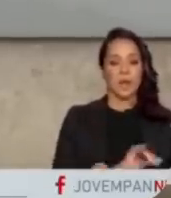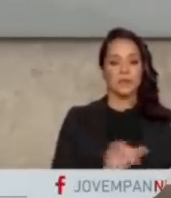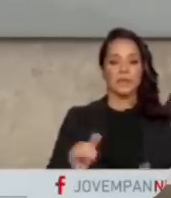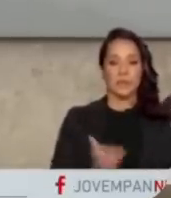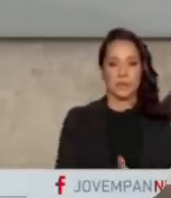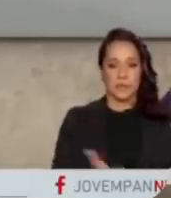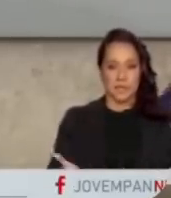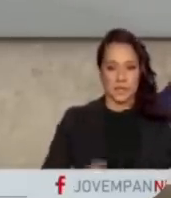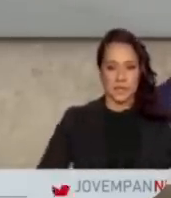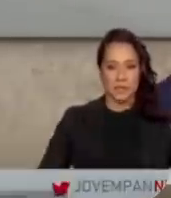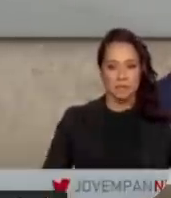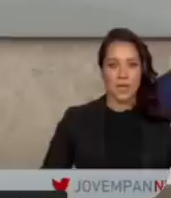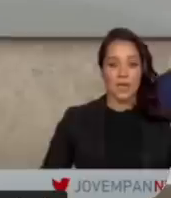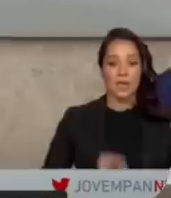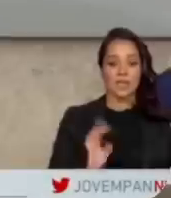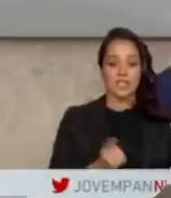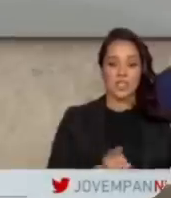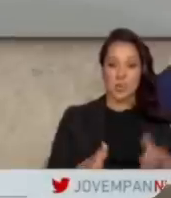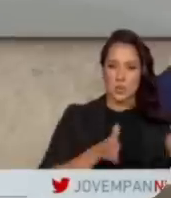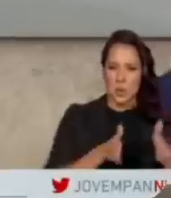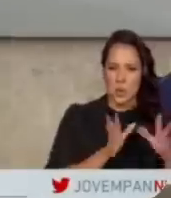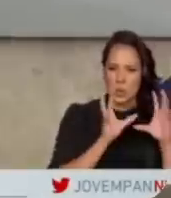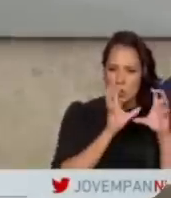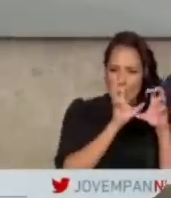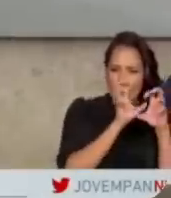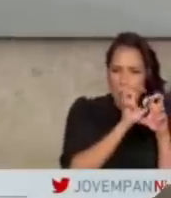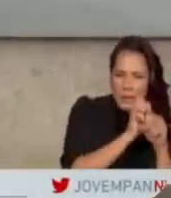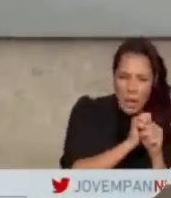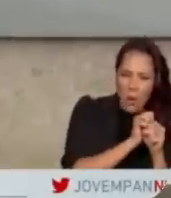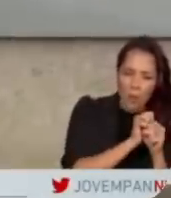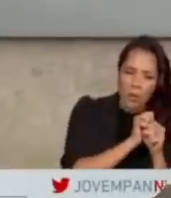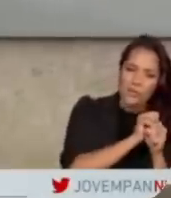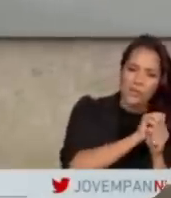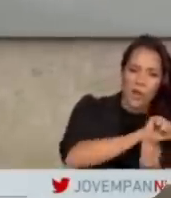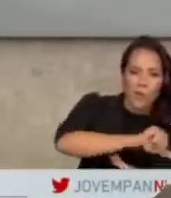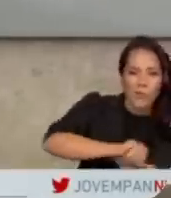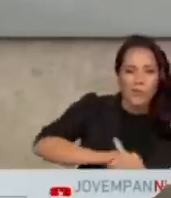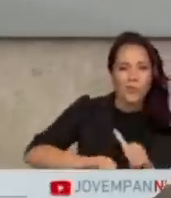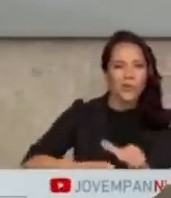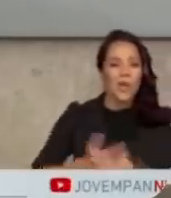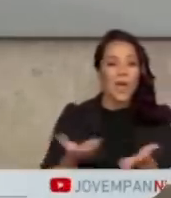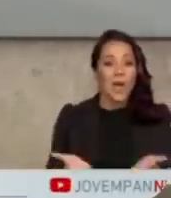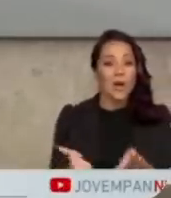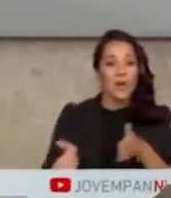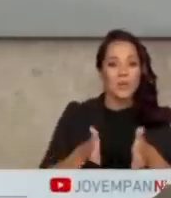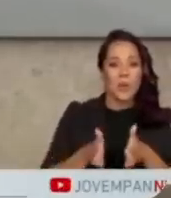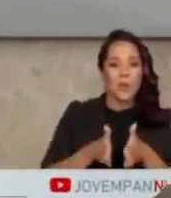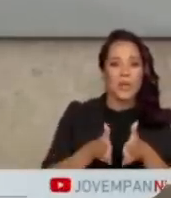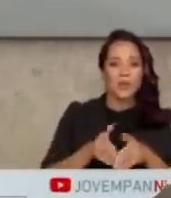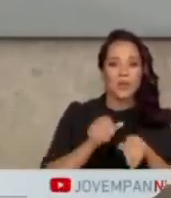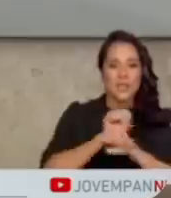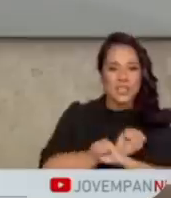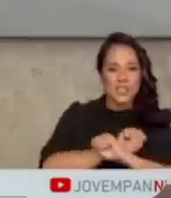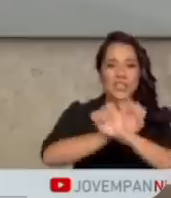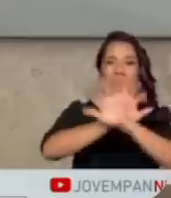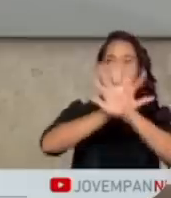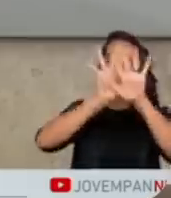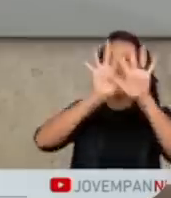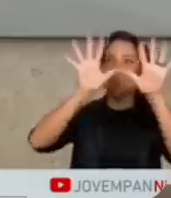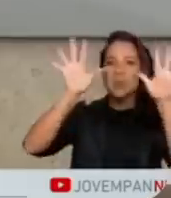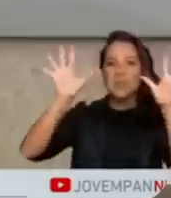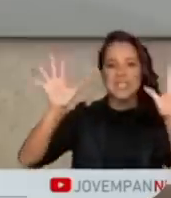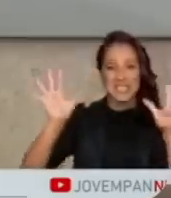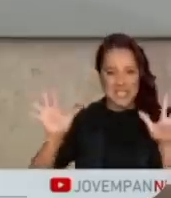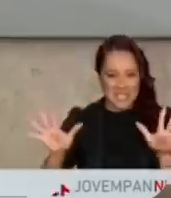que estamos saindo das trevas para voltar à